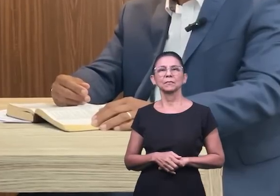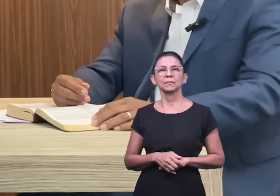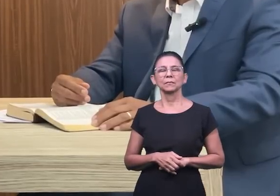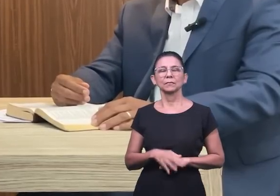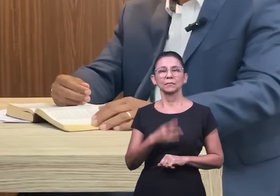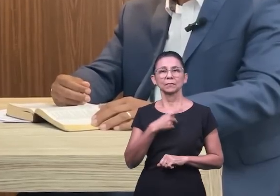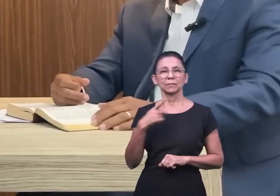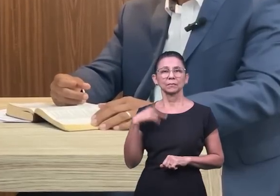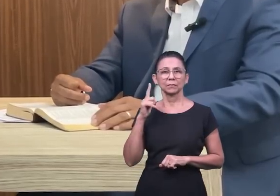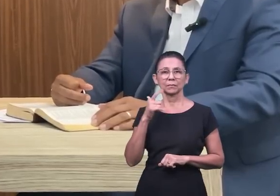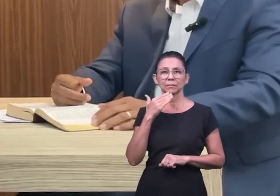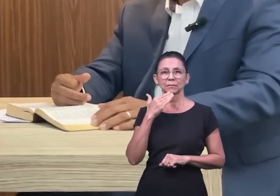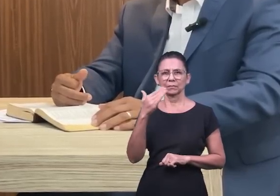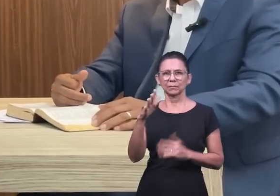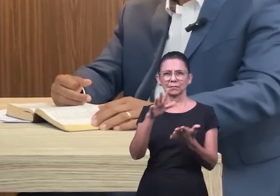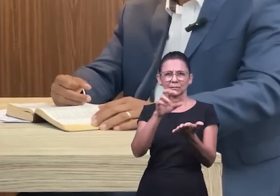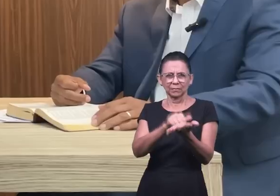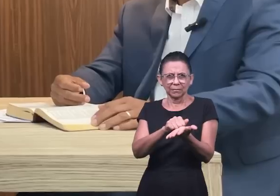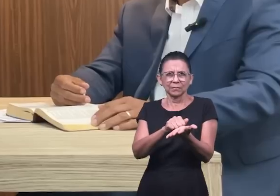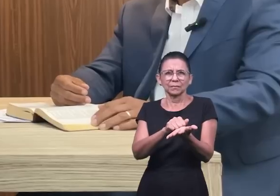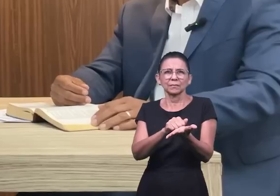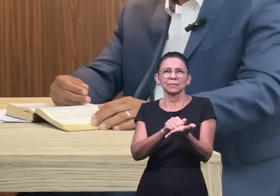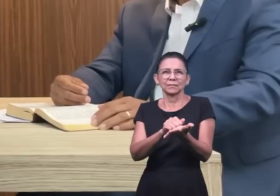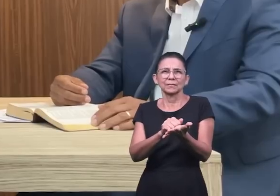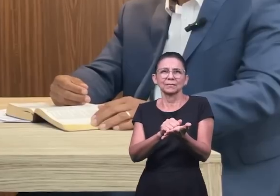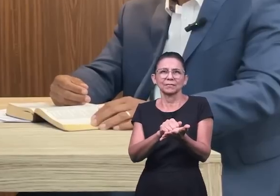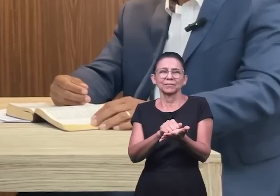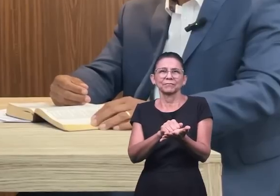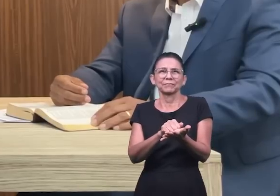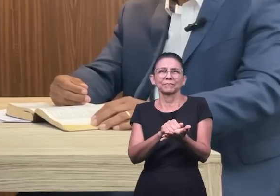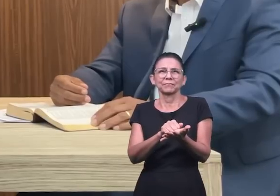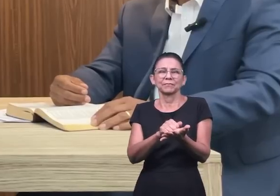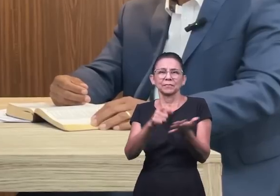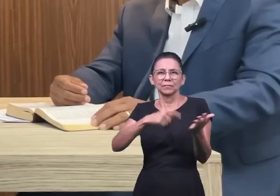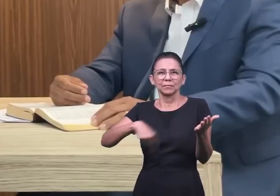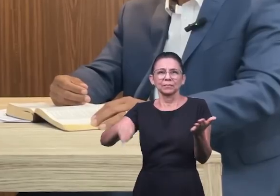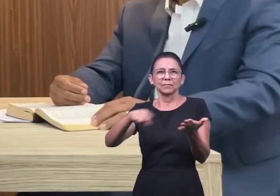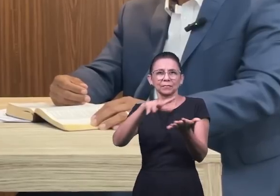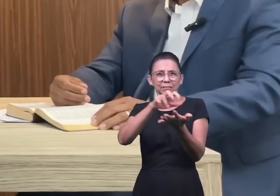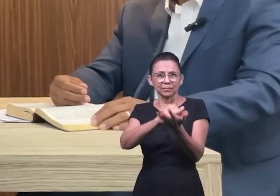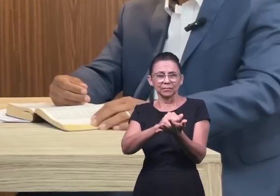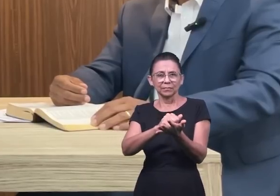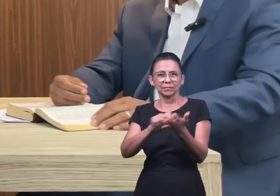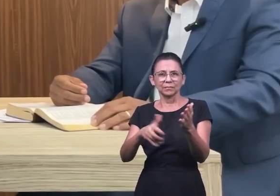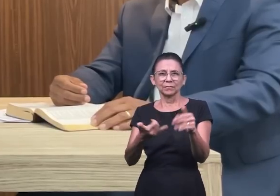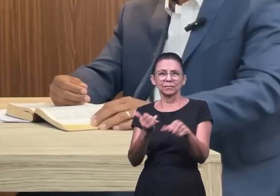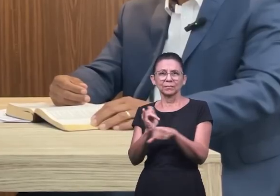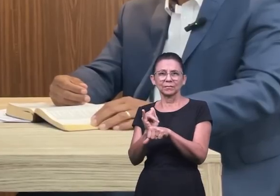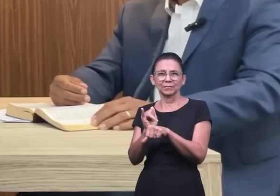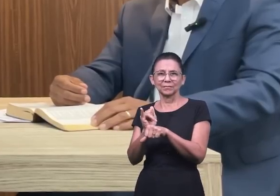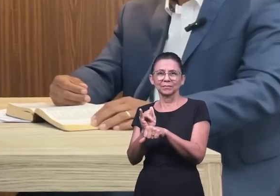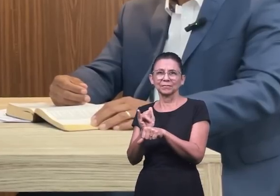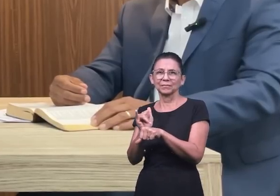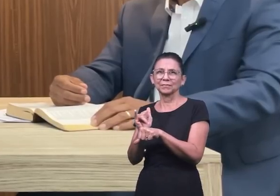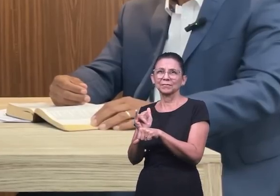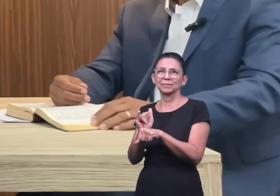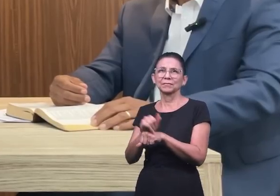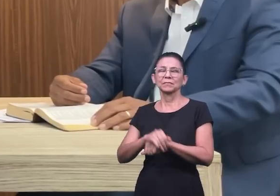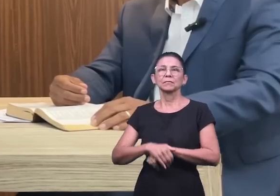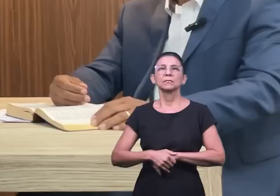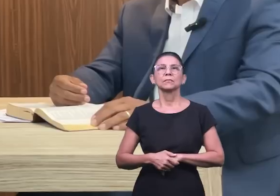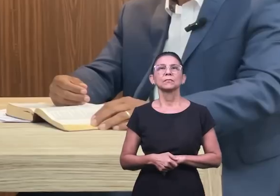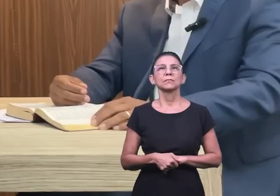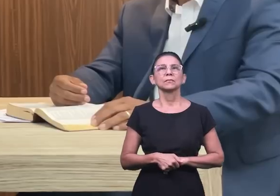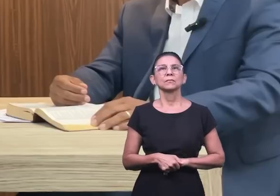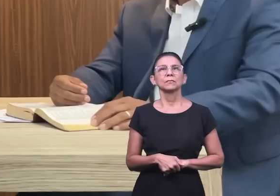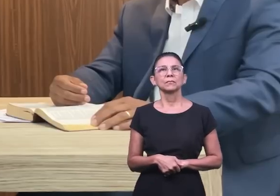para os irmãos. Dê o seu like. É muito importante para que tenhamos visualizações no YouTube. Nos siga